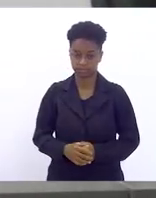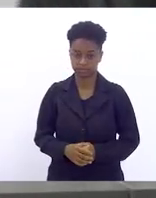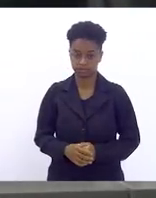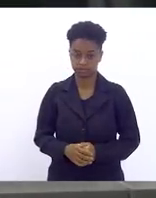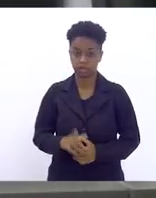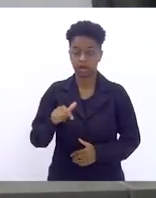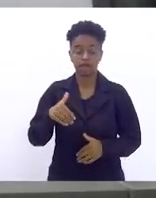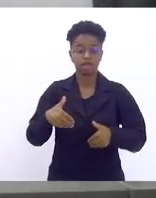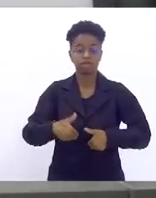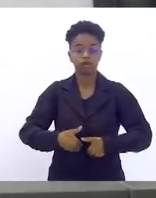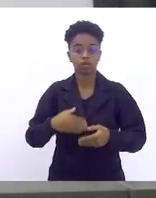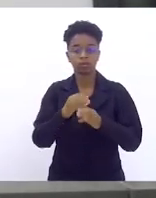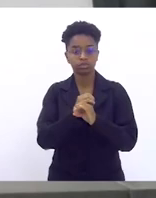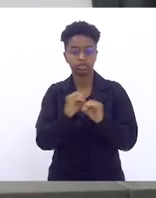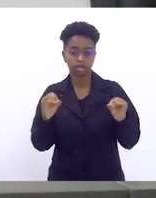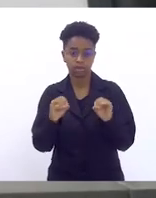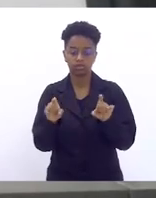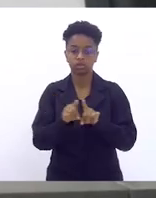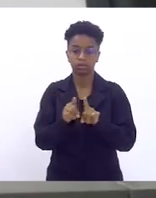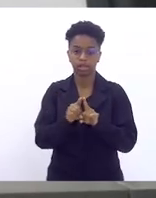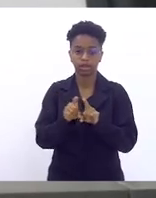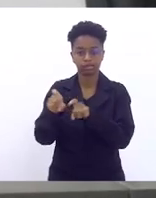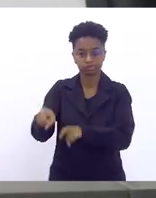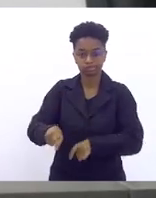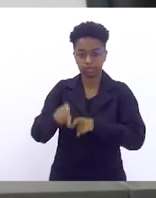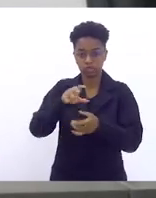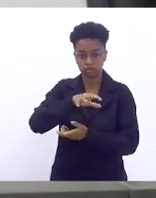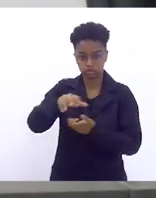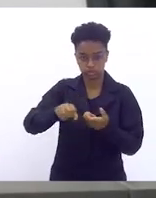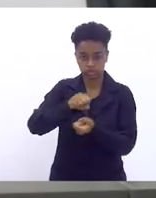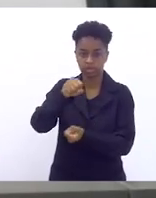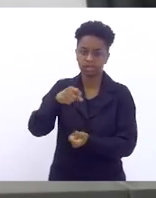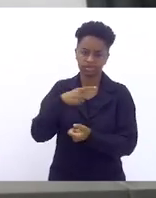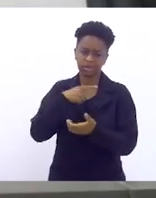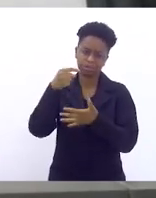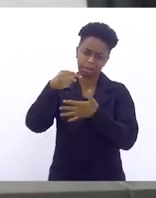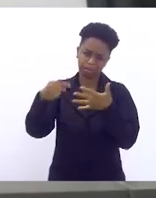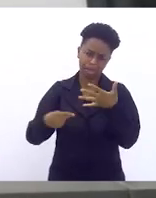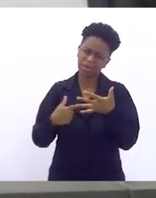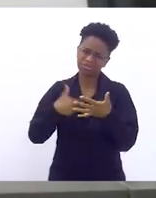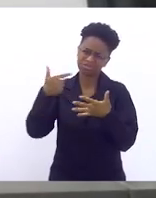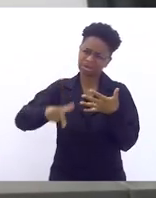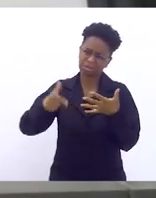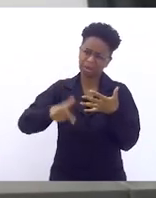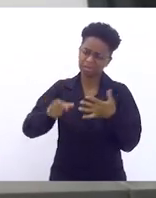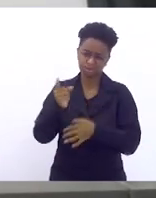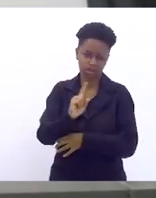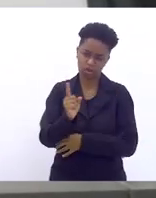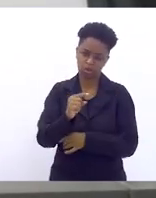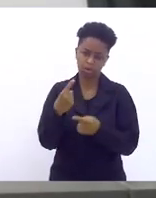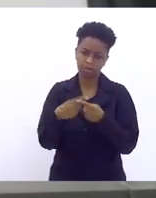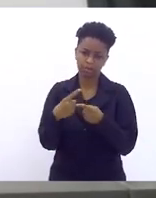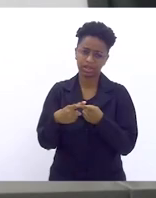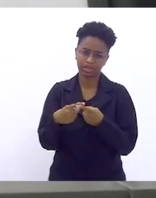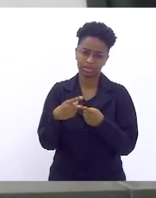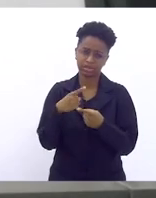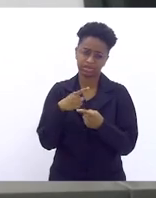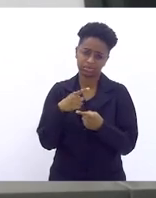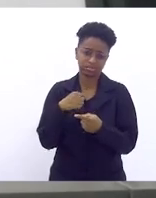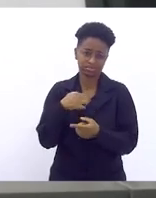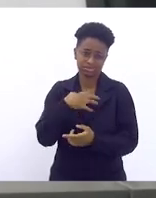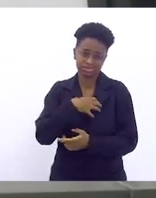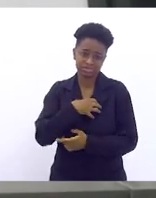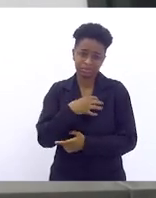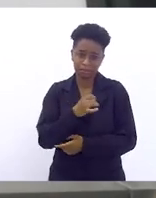a miséria agricultura sustentável E aí tem os fatores eu não vou ficar me repetindo aqui porque tem o receio aí